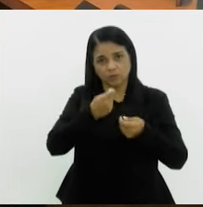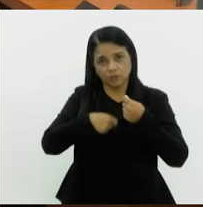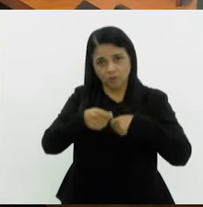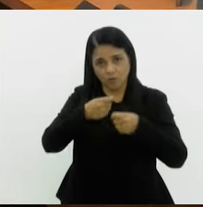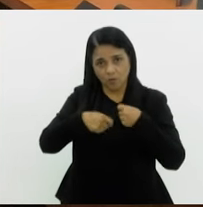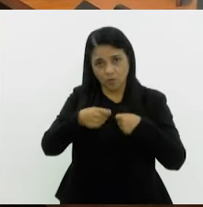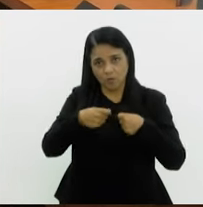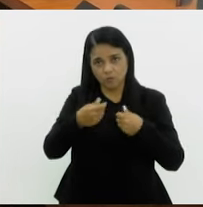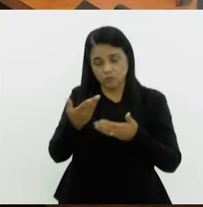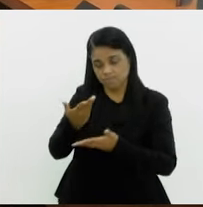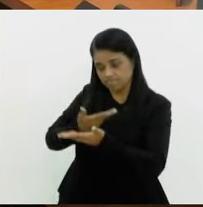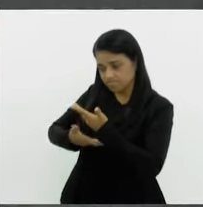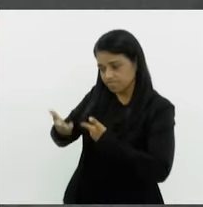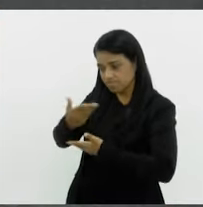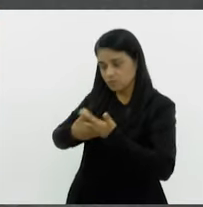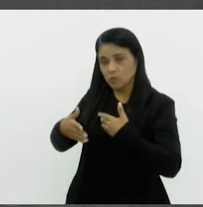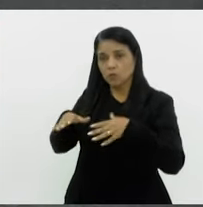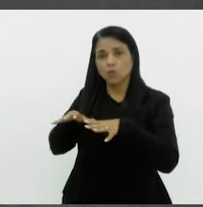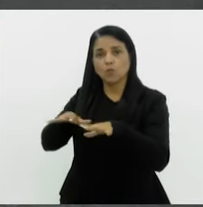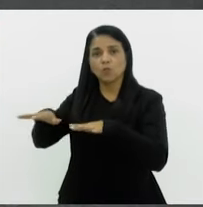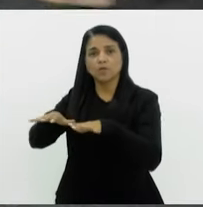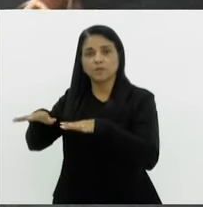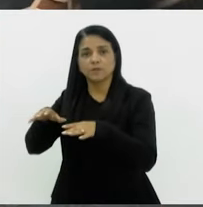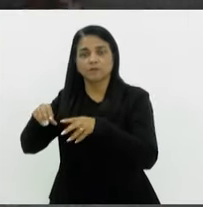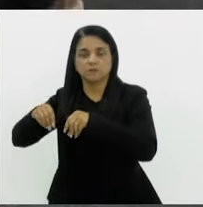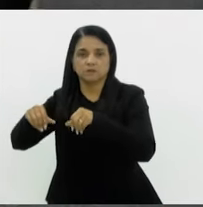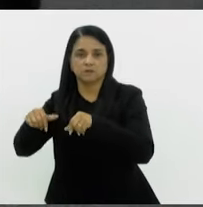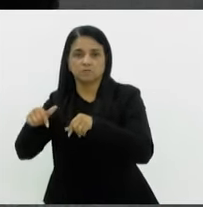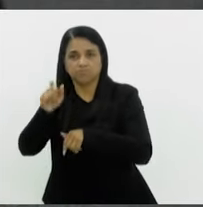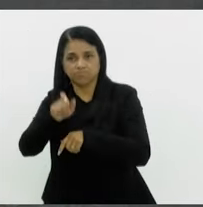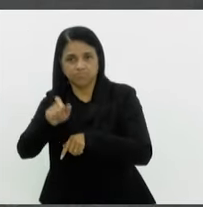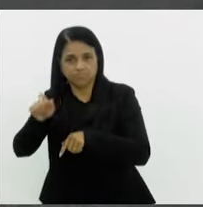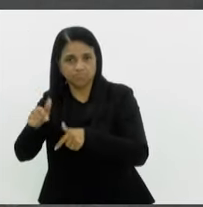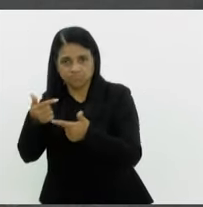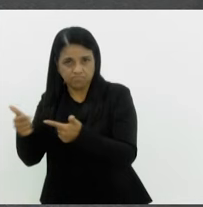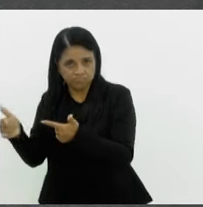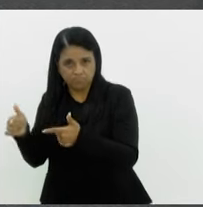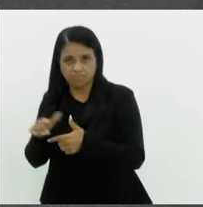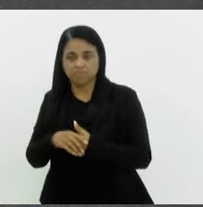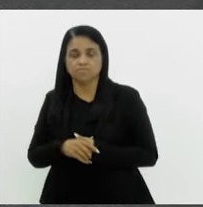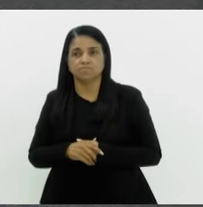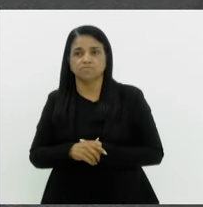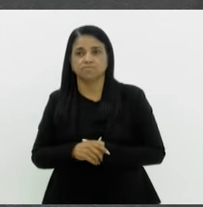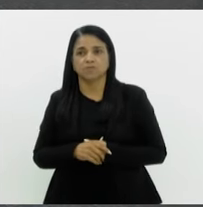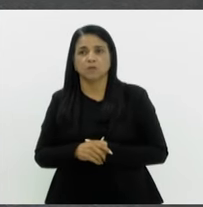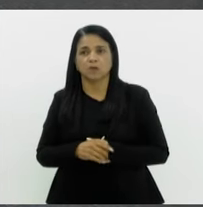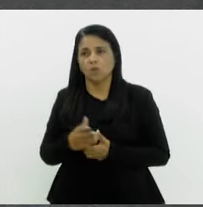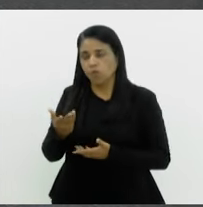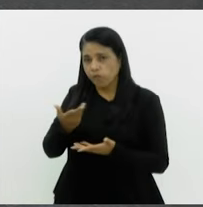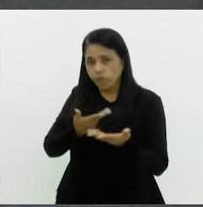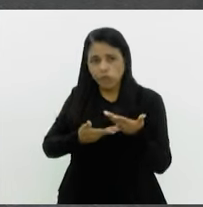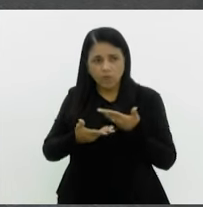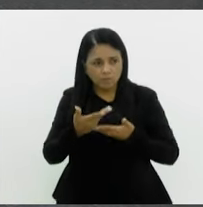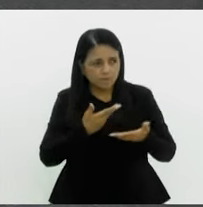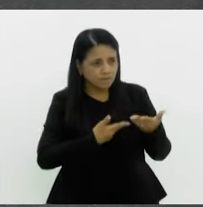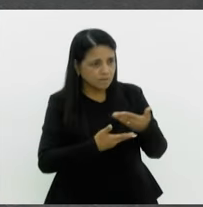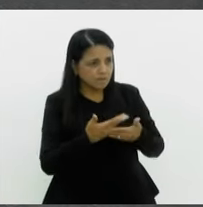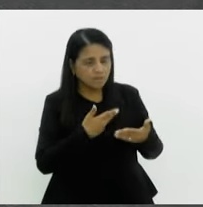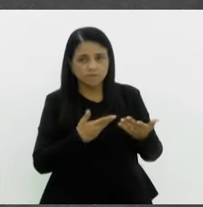harmoniosamente com o Movimento Sem Terra? Permite, deputada Ju, que nós troquemos os